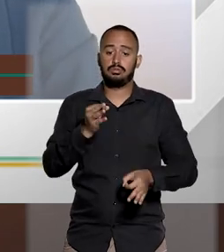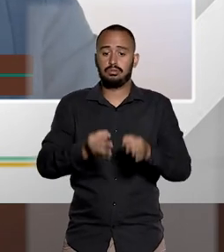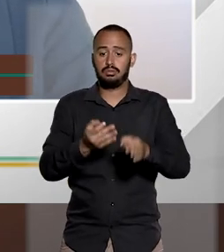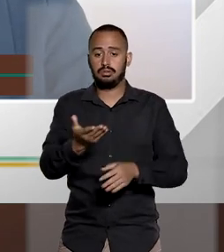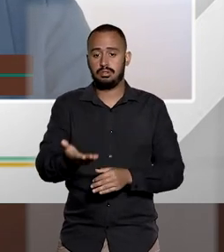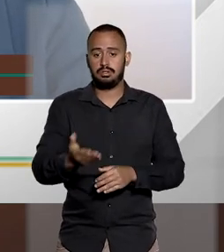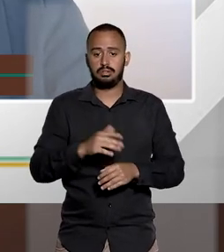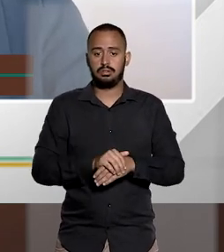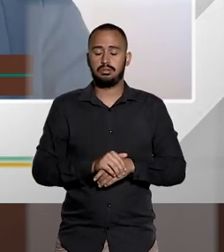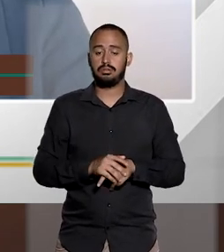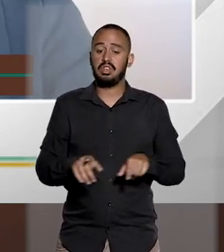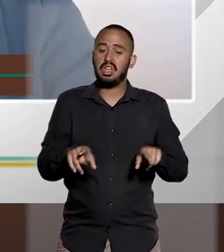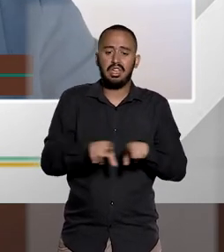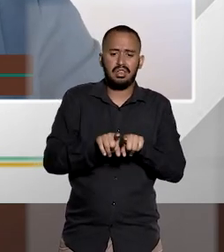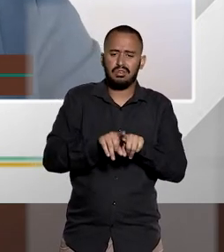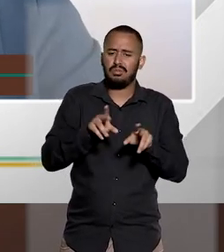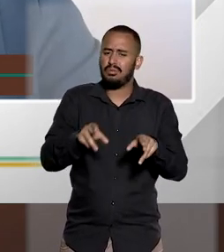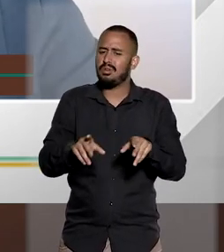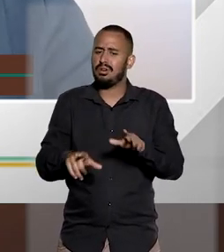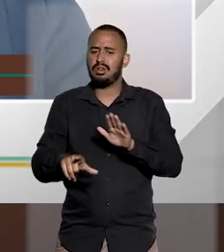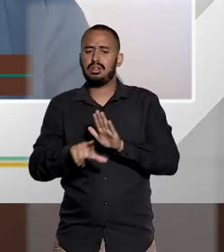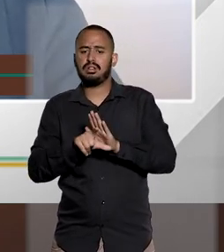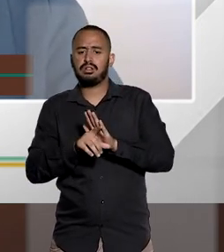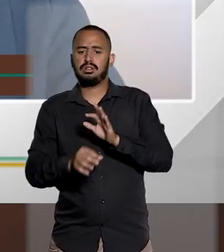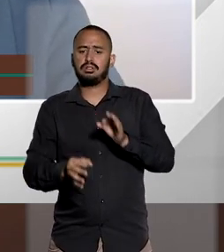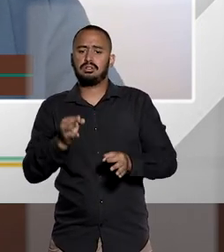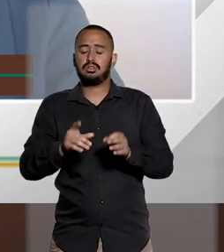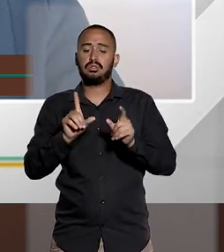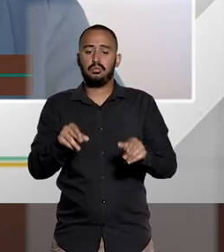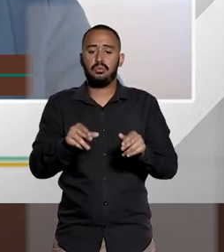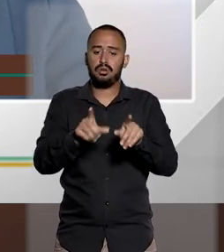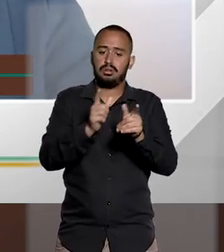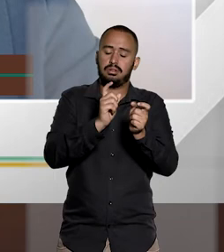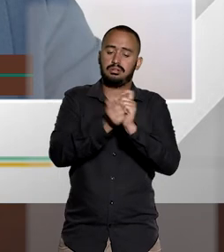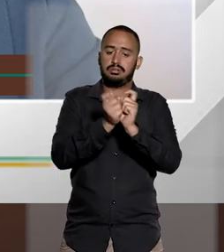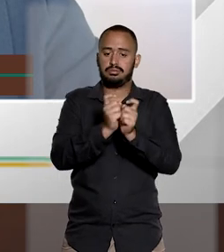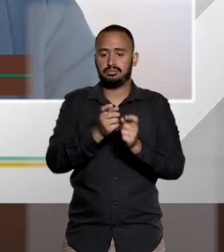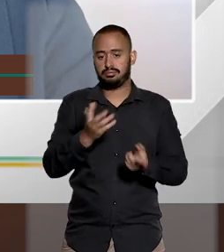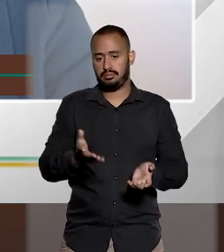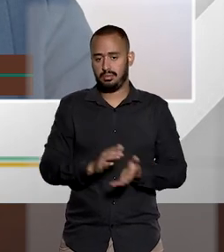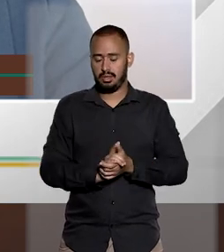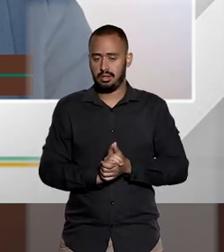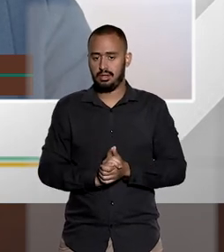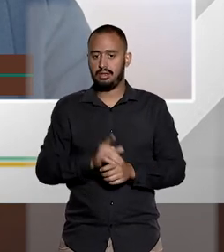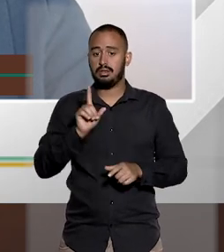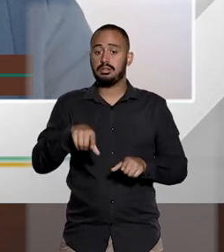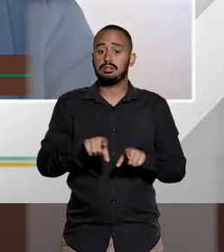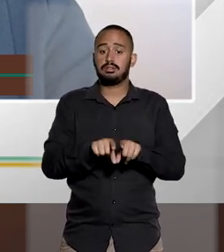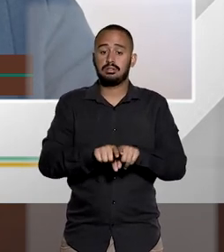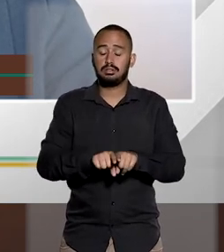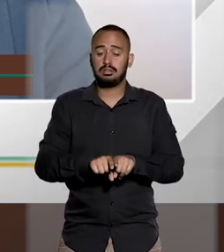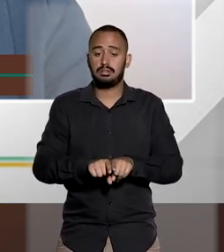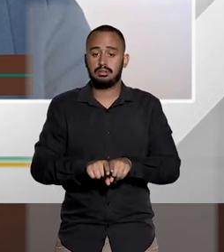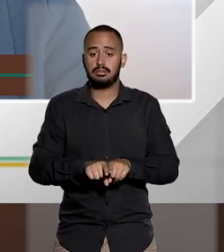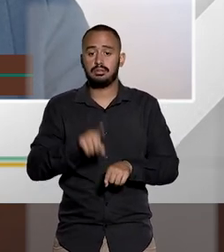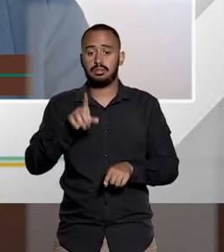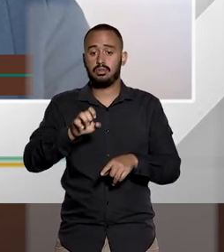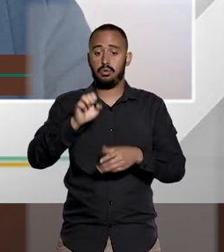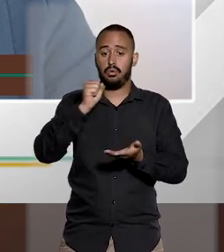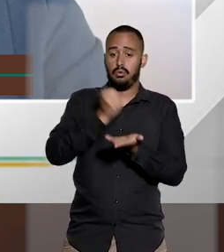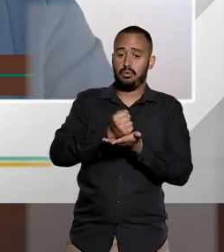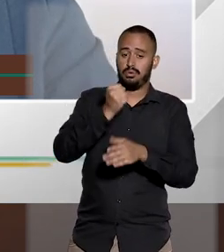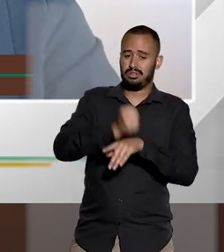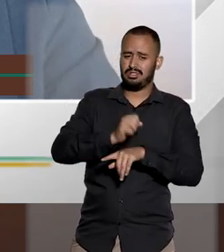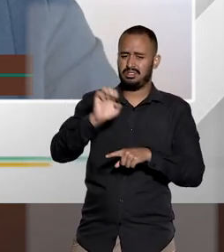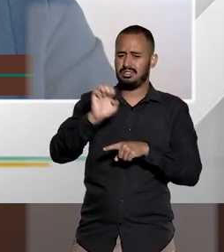que não é exatamente idêntico ao regime jurídico de um ente da administração. Então, hoje se considera o quê? Que os contratos das